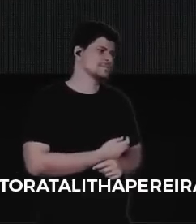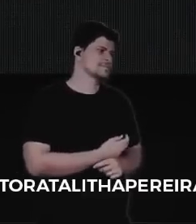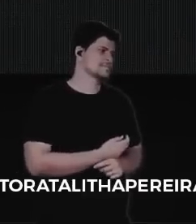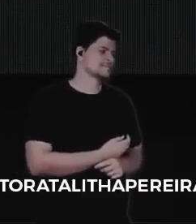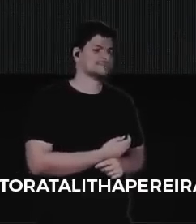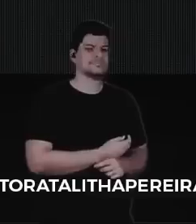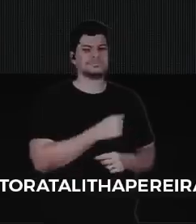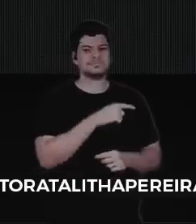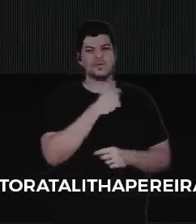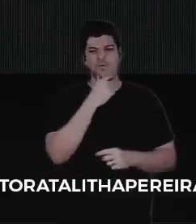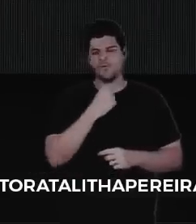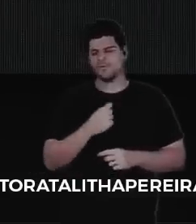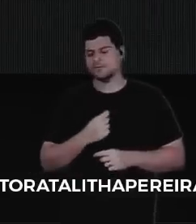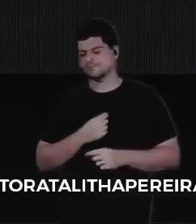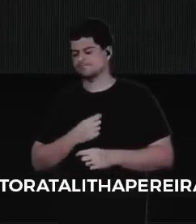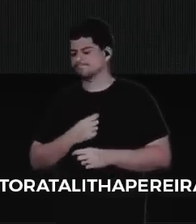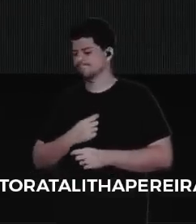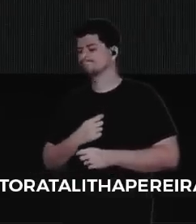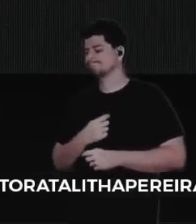O Richard ficou calado,